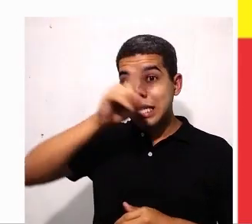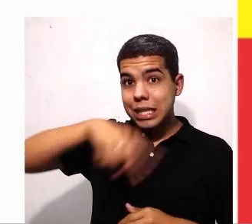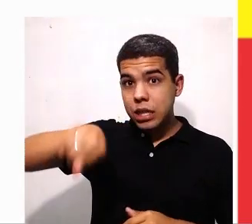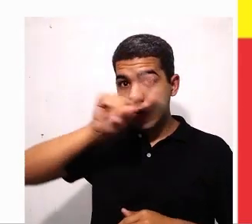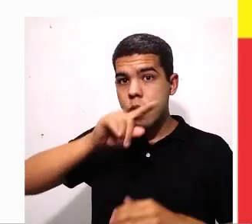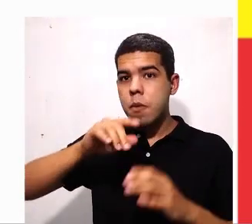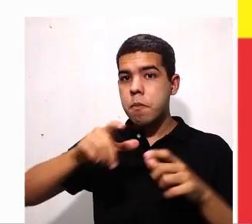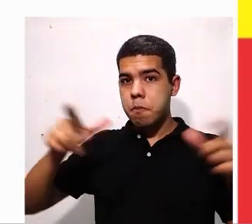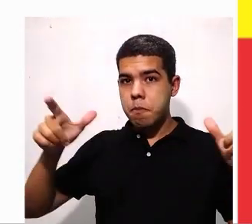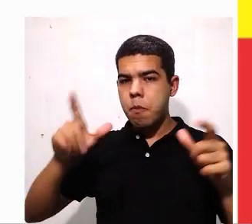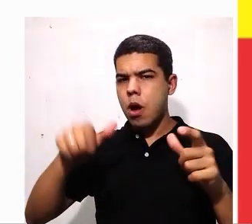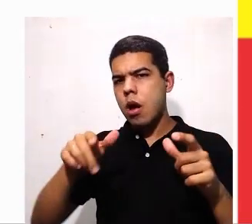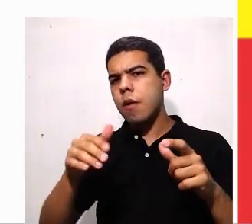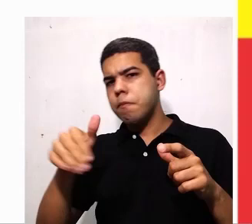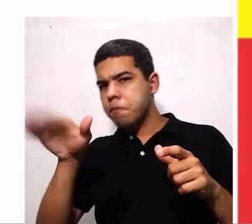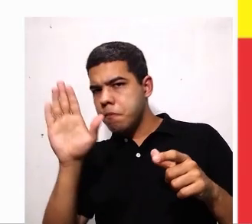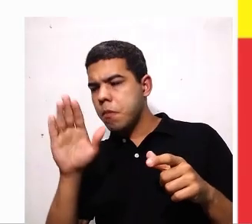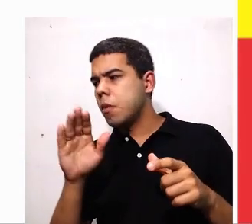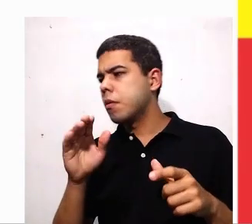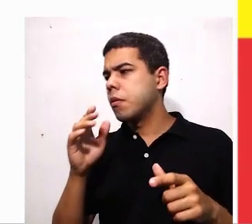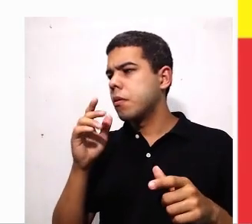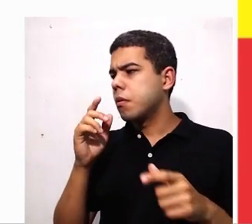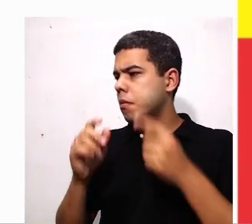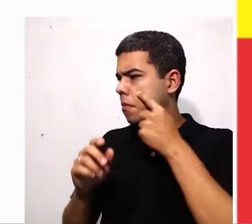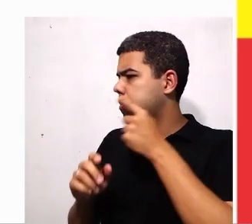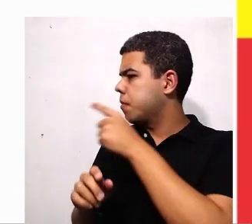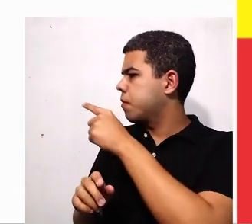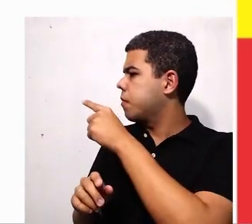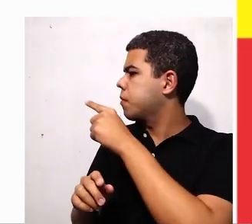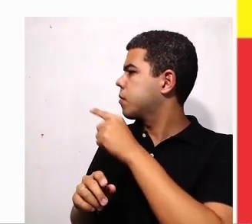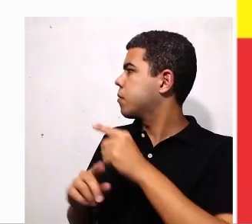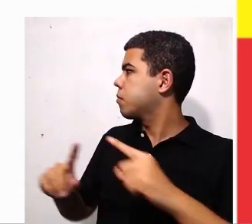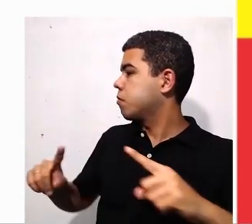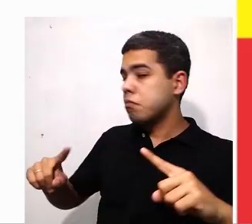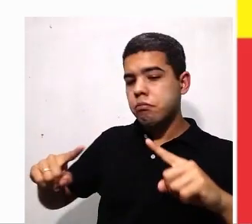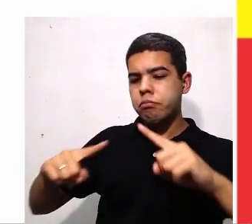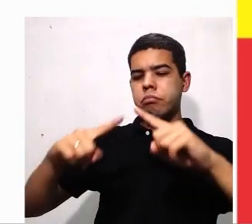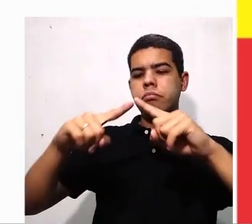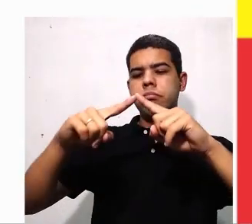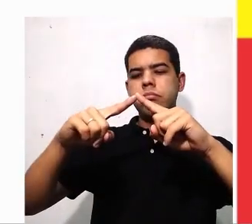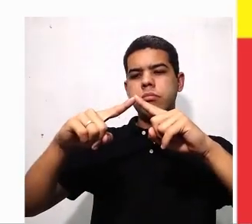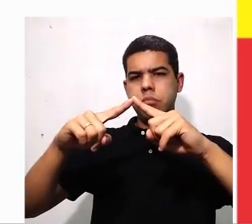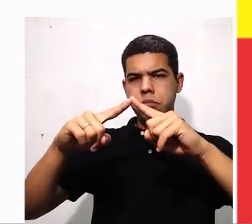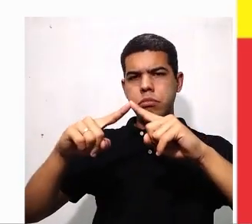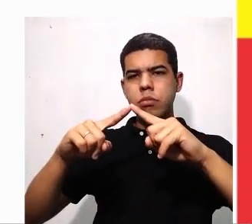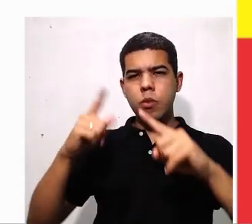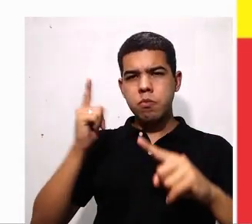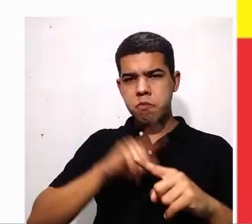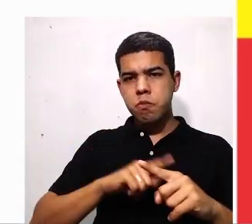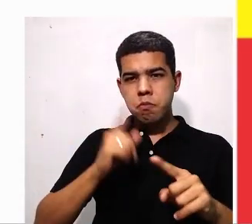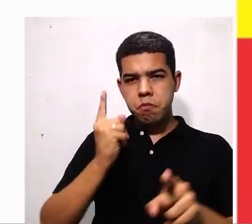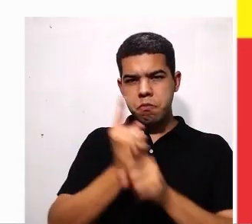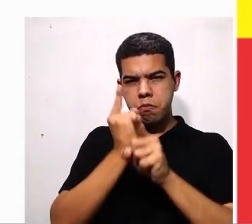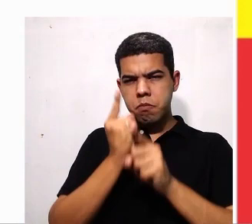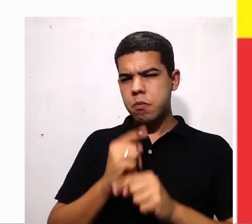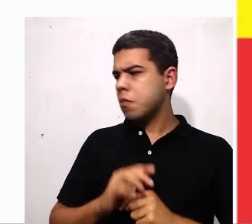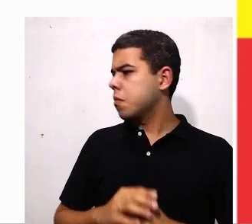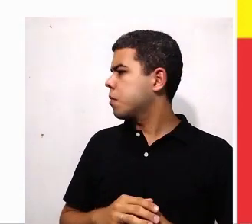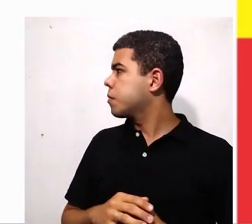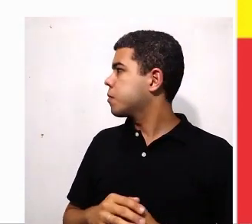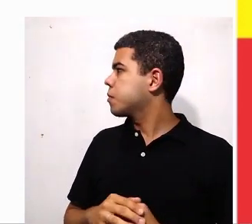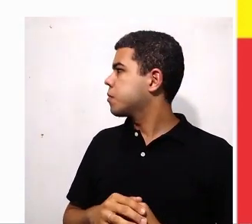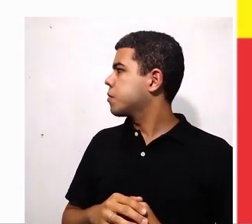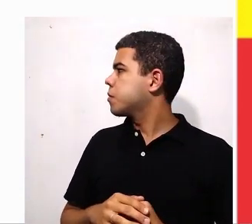encontro deles. Quando encontrando, forma um triângulo. Beleza? Então, ó. E agora? Se as medidas for 2, 3 e